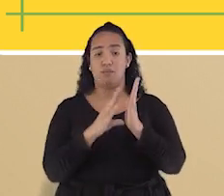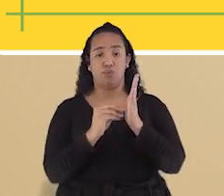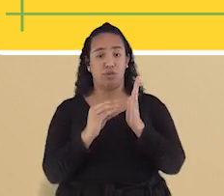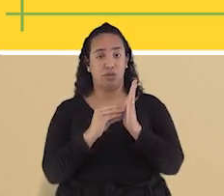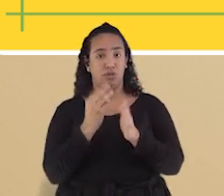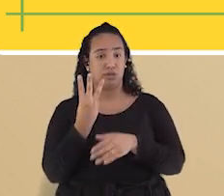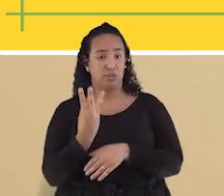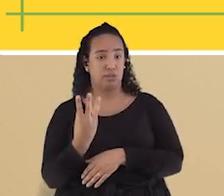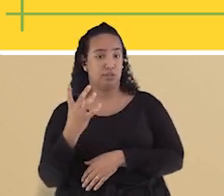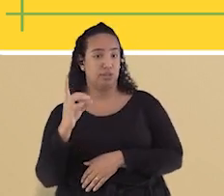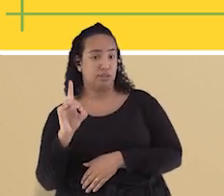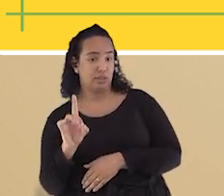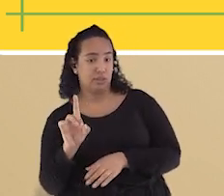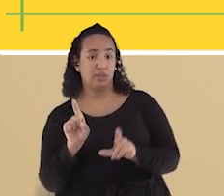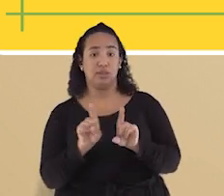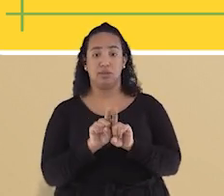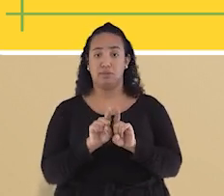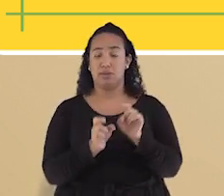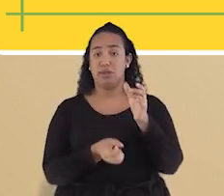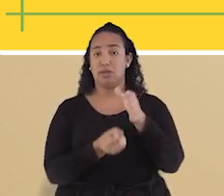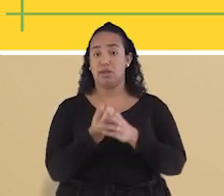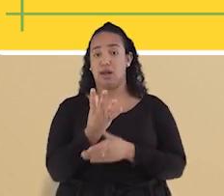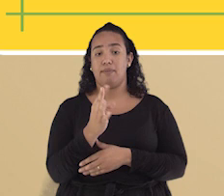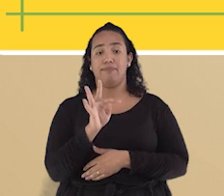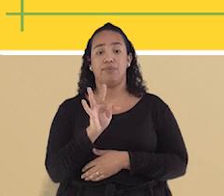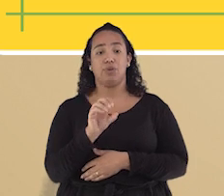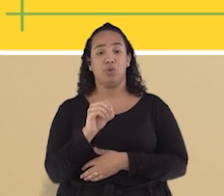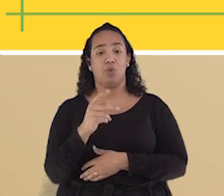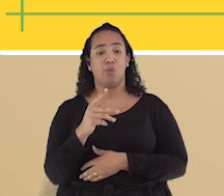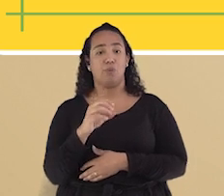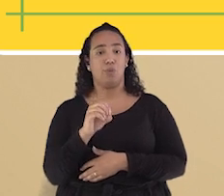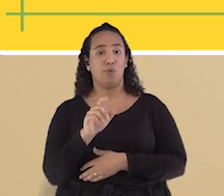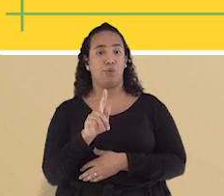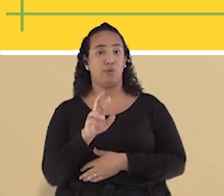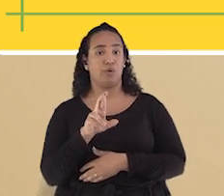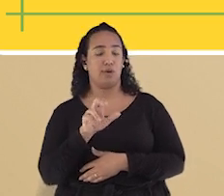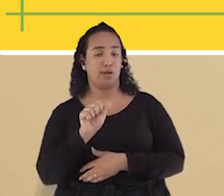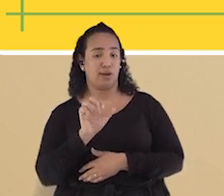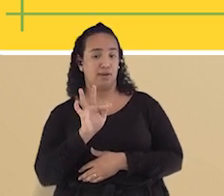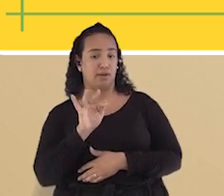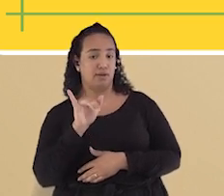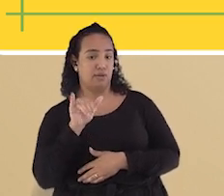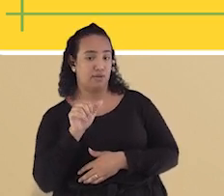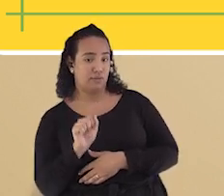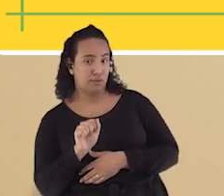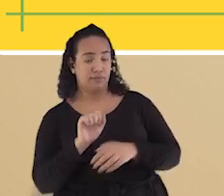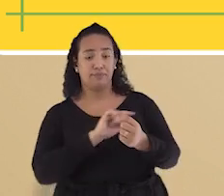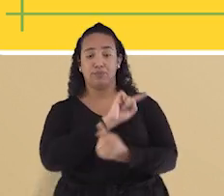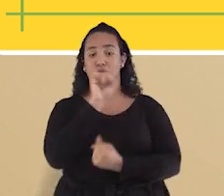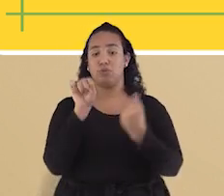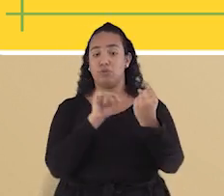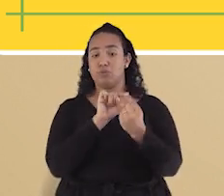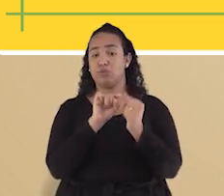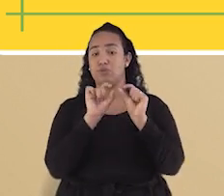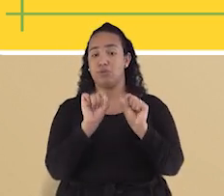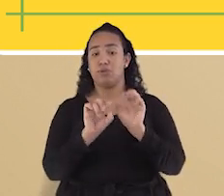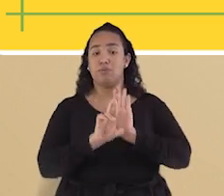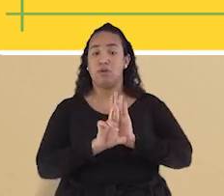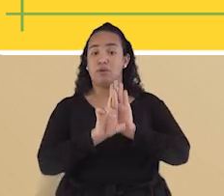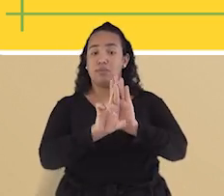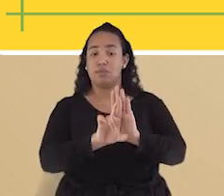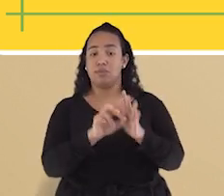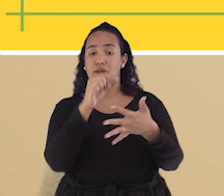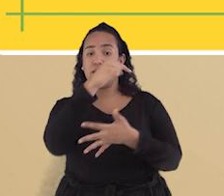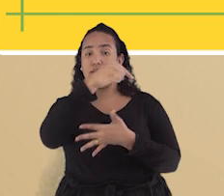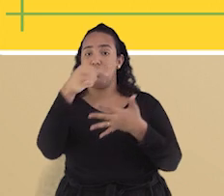tridimensionais, blocos de diagramas e perfis topográficos e de vegetação, visando a representação de